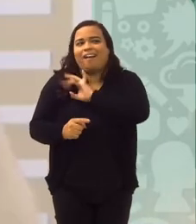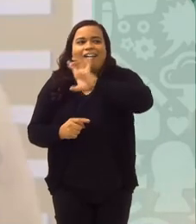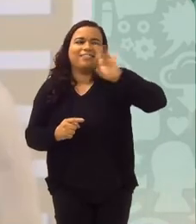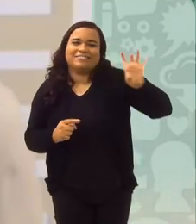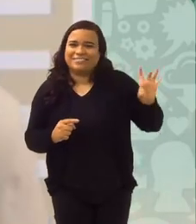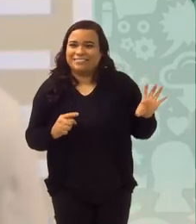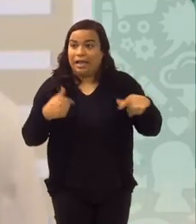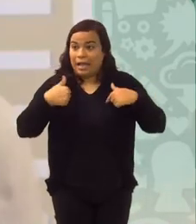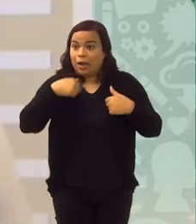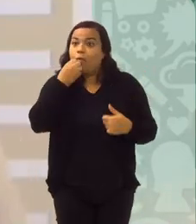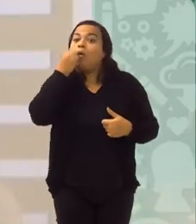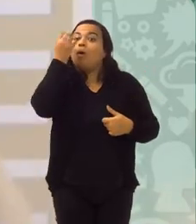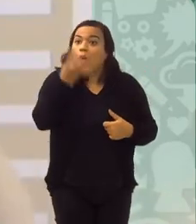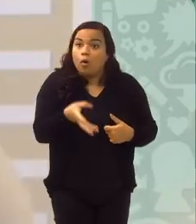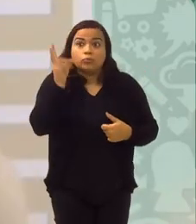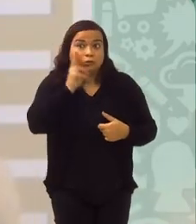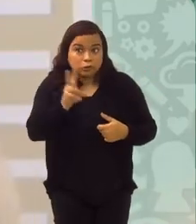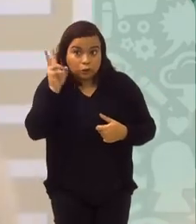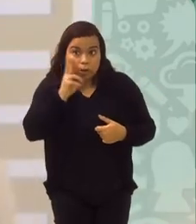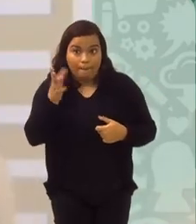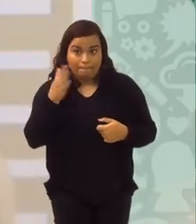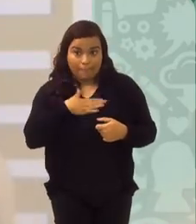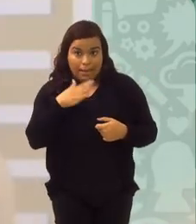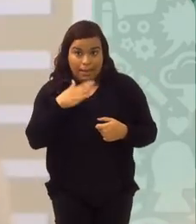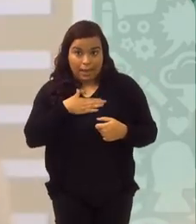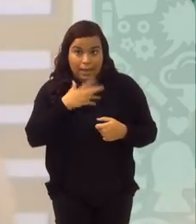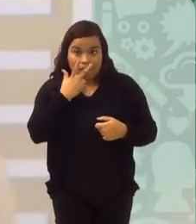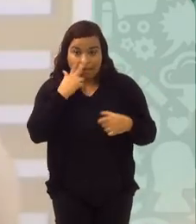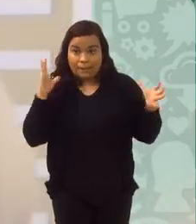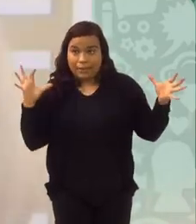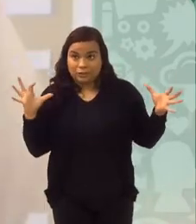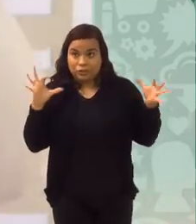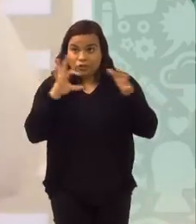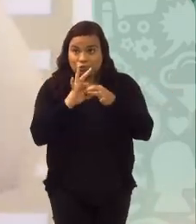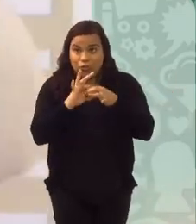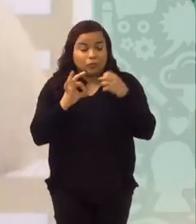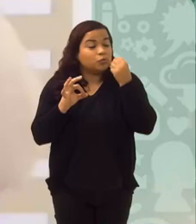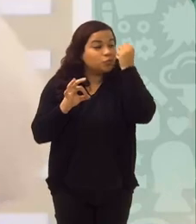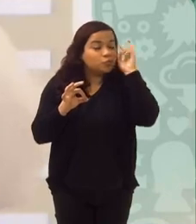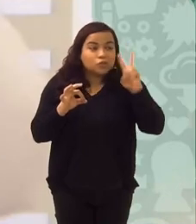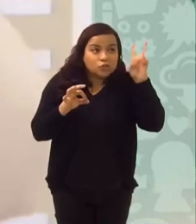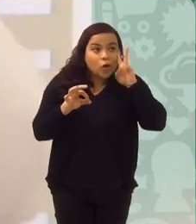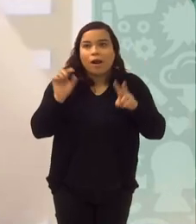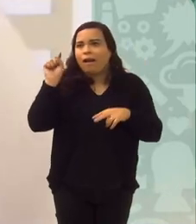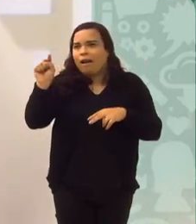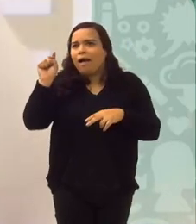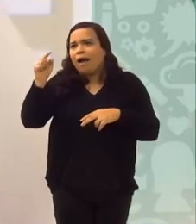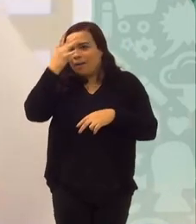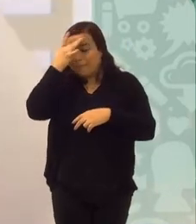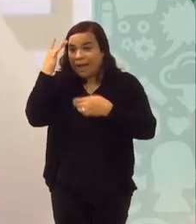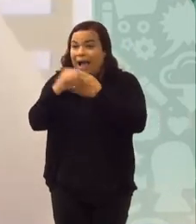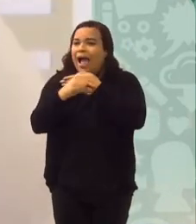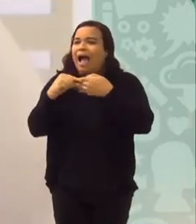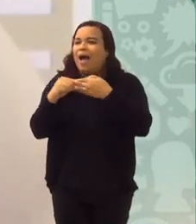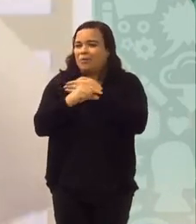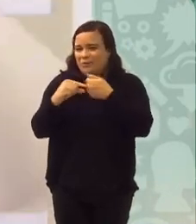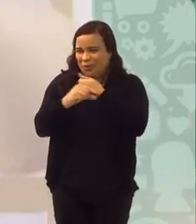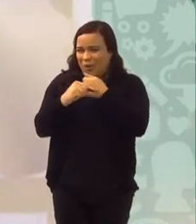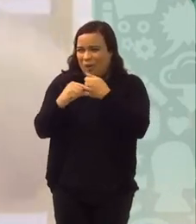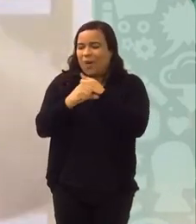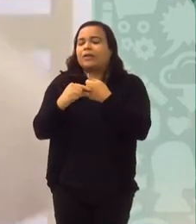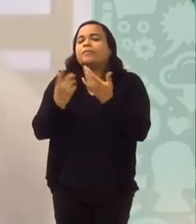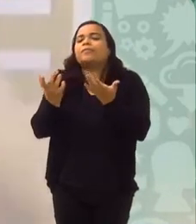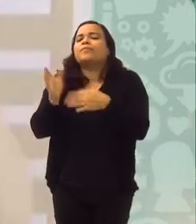assim, quando eu conto uma história, a minha história está se juntando com a história do autor ou a história de tradição oral,